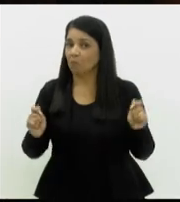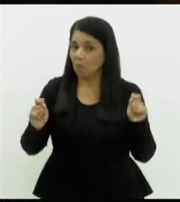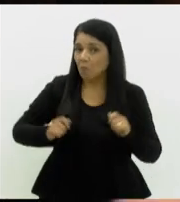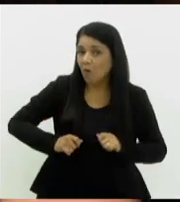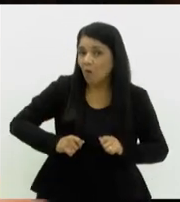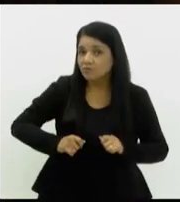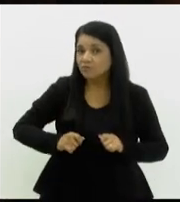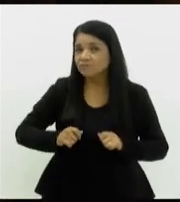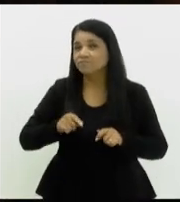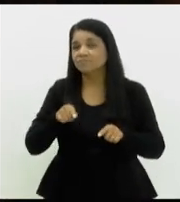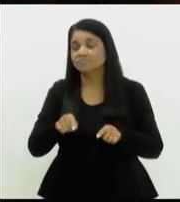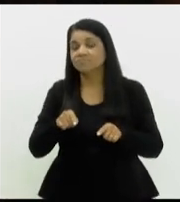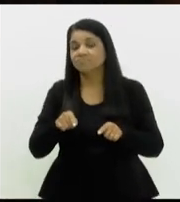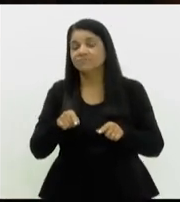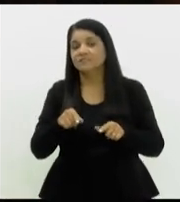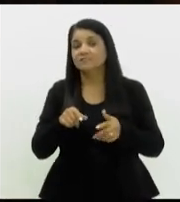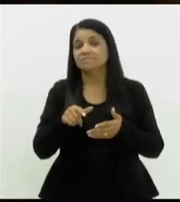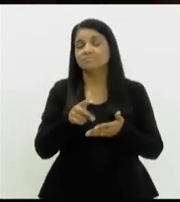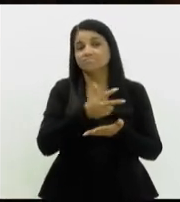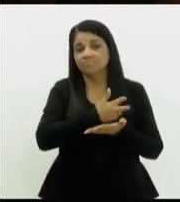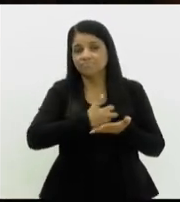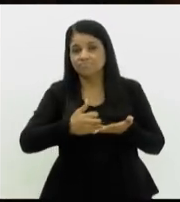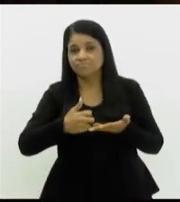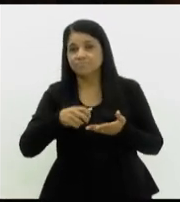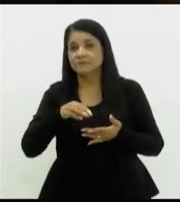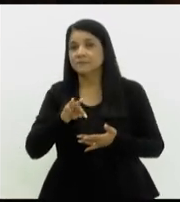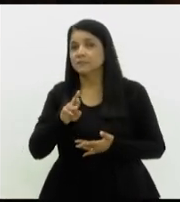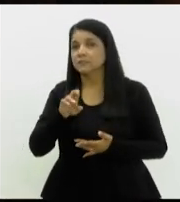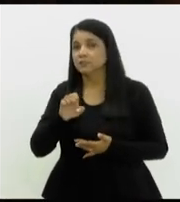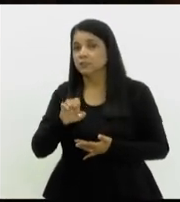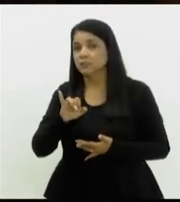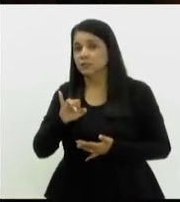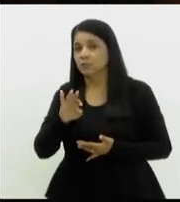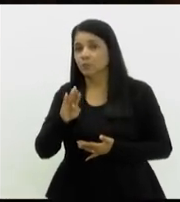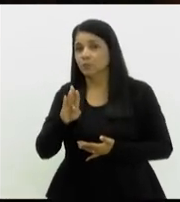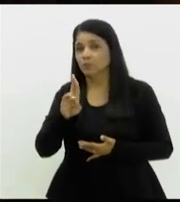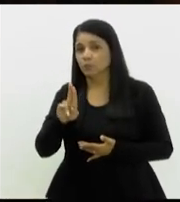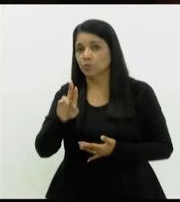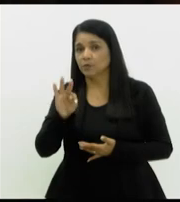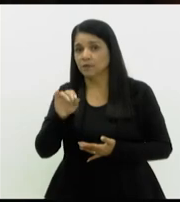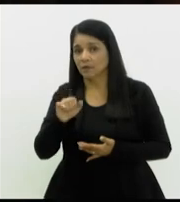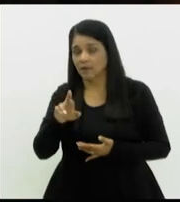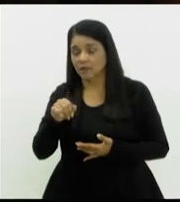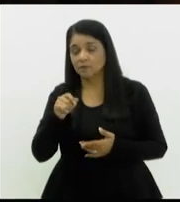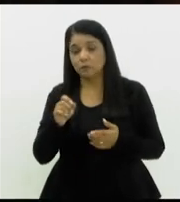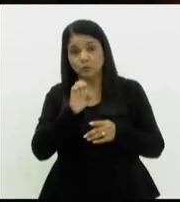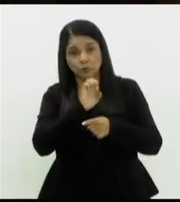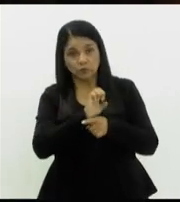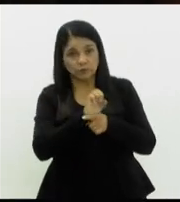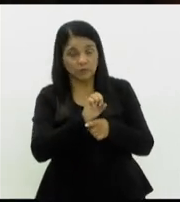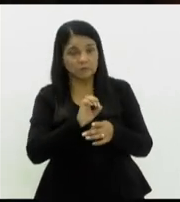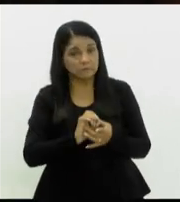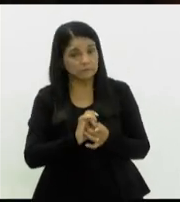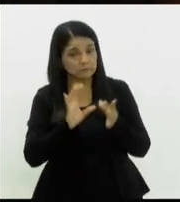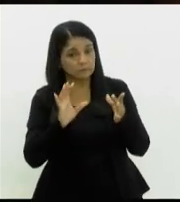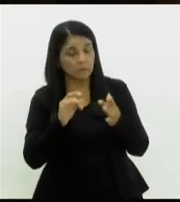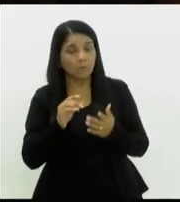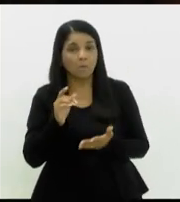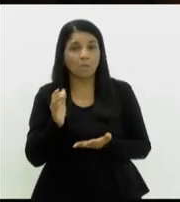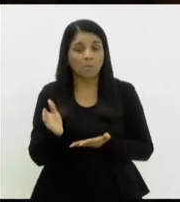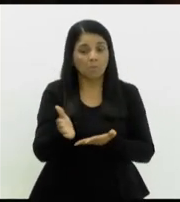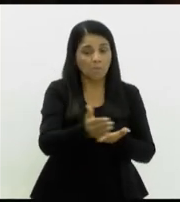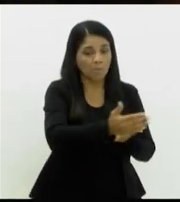através dessa questão tributária, o Estado esteja permitindo que menos impostos sejam